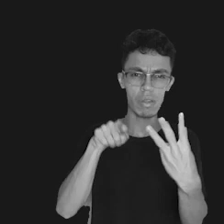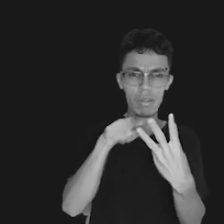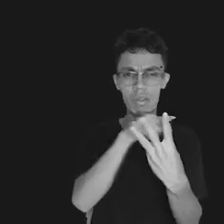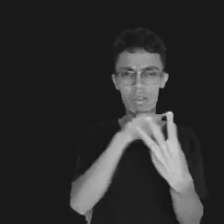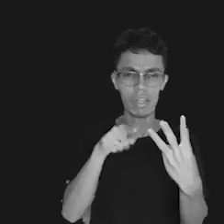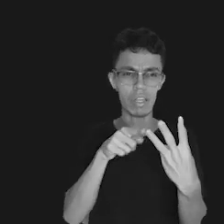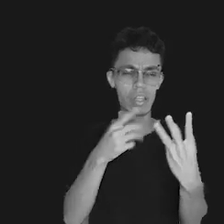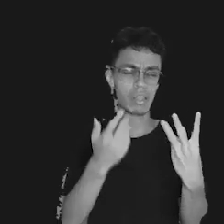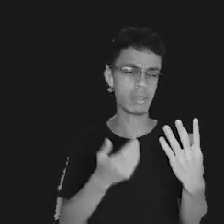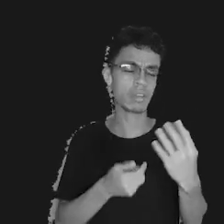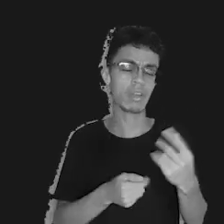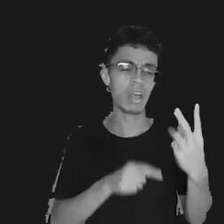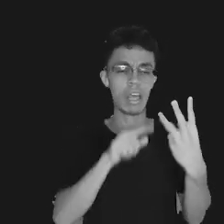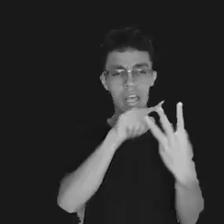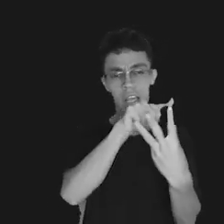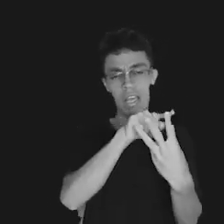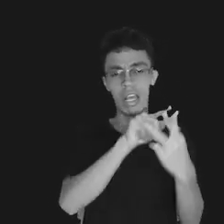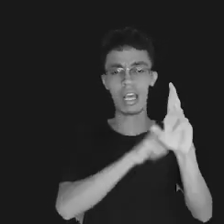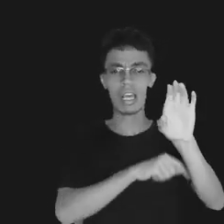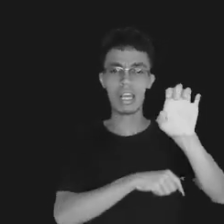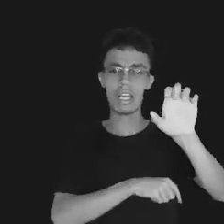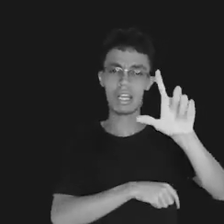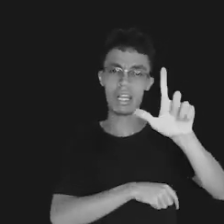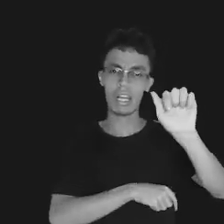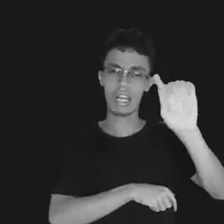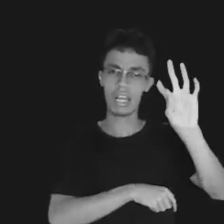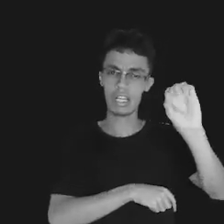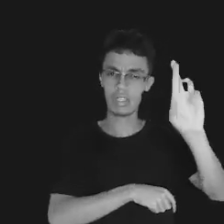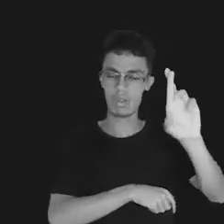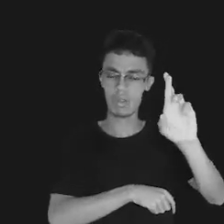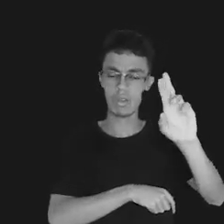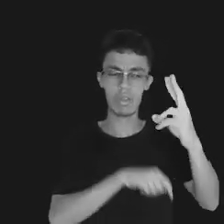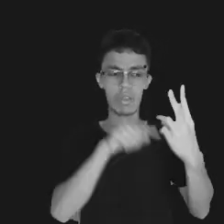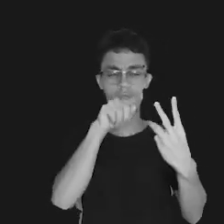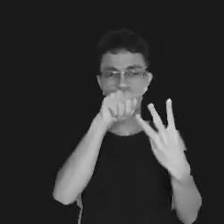3. O relator, o revisor e o terceiro.